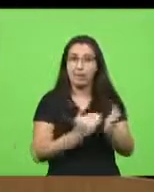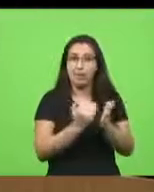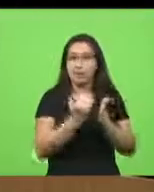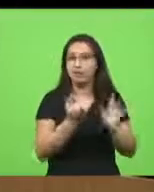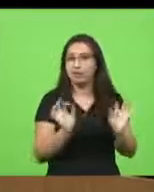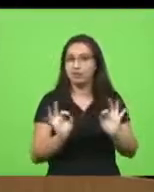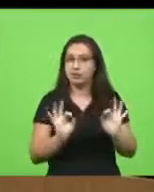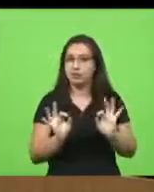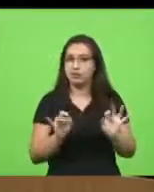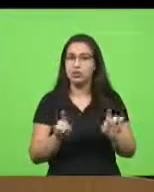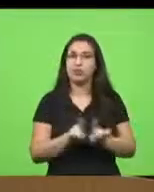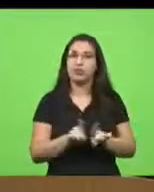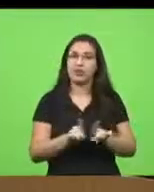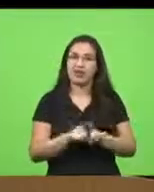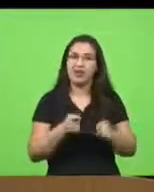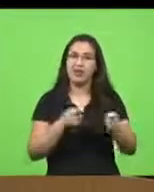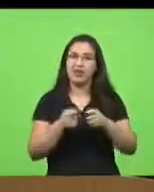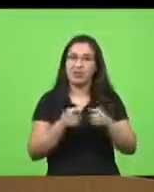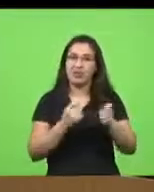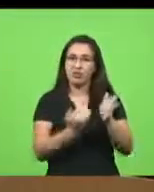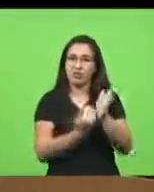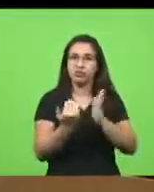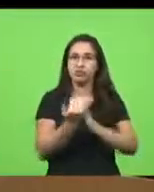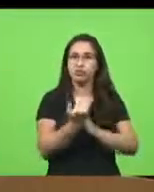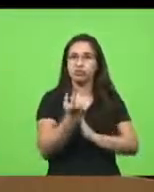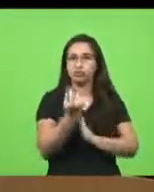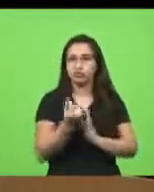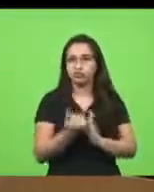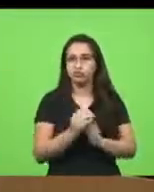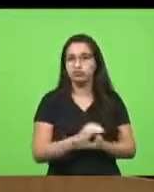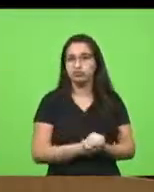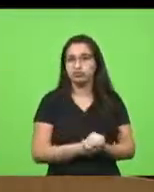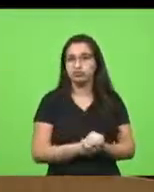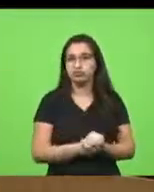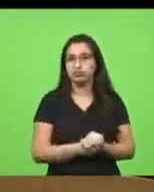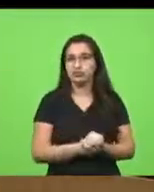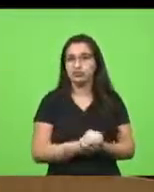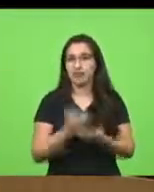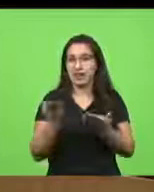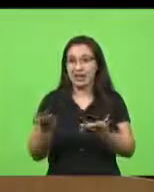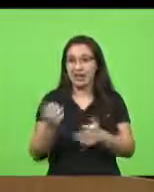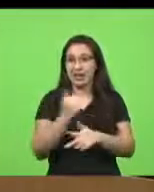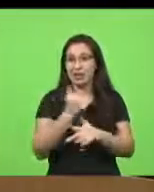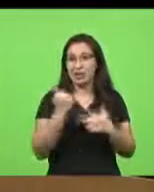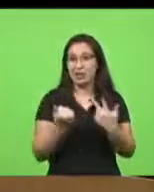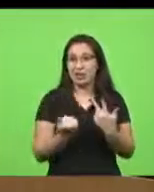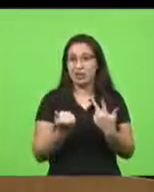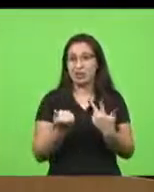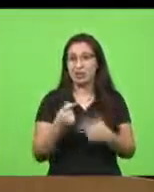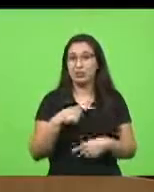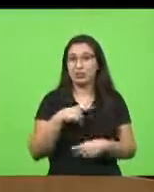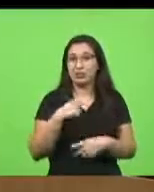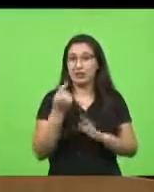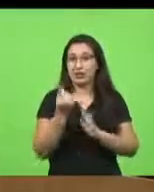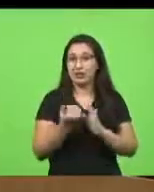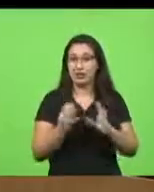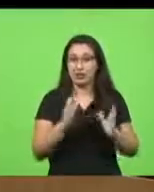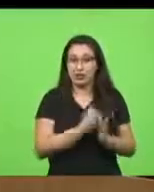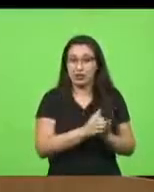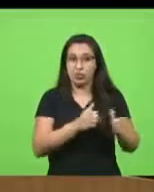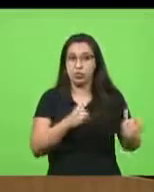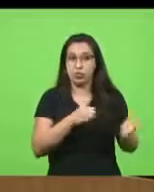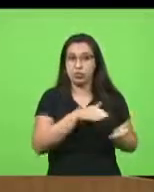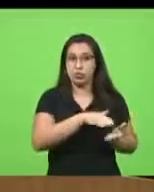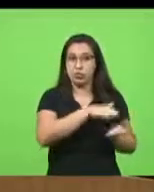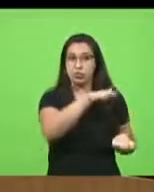superávites históricos. De que adianta o poder público estar com o caixa cheio e as pessoas